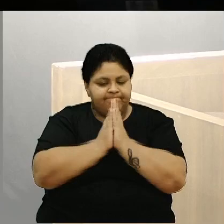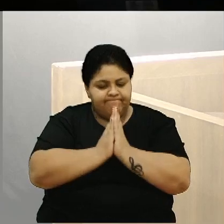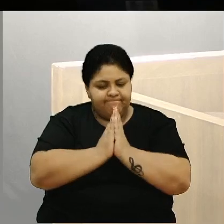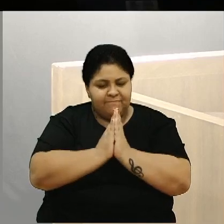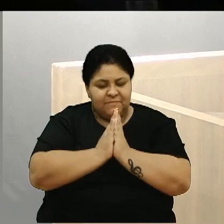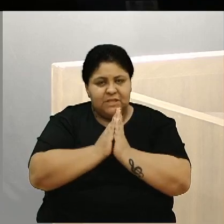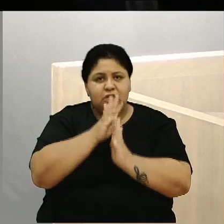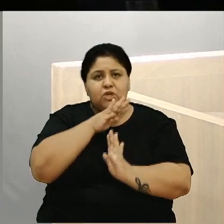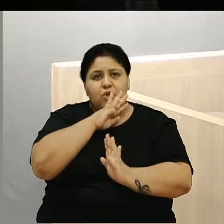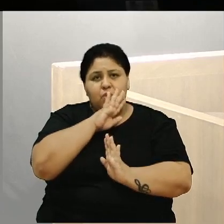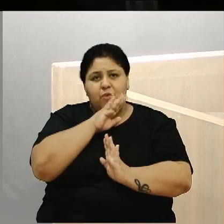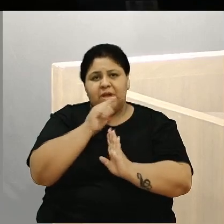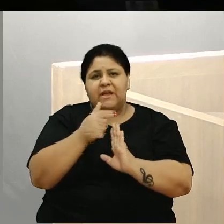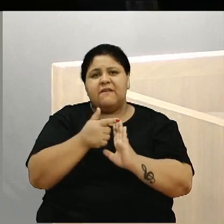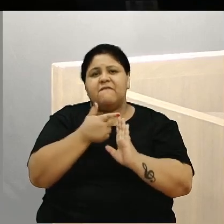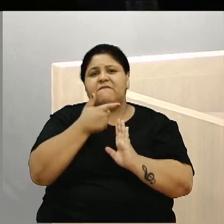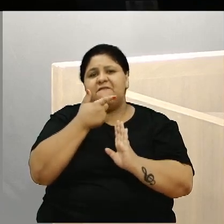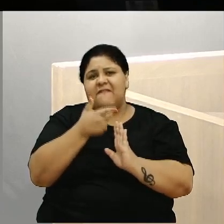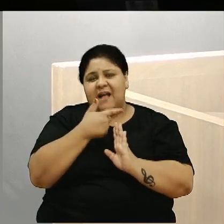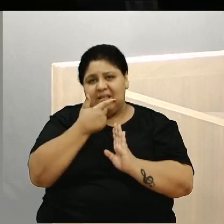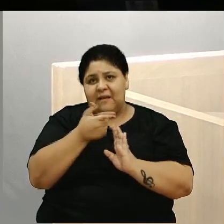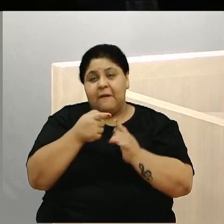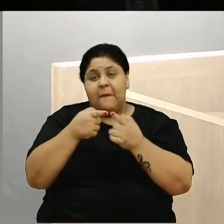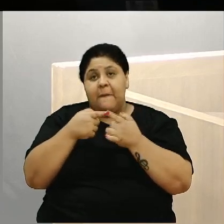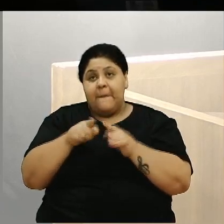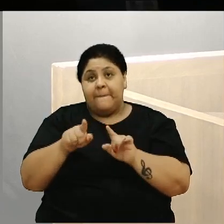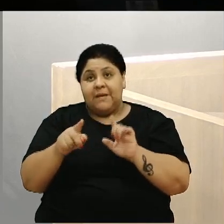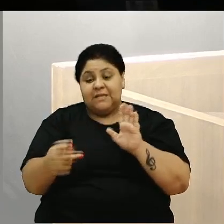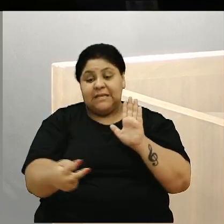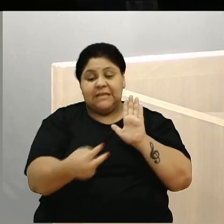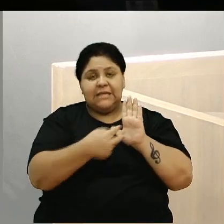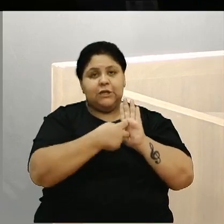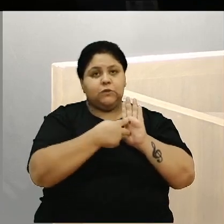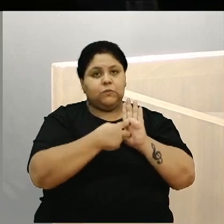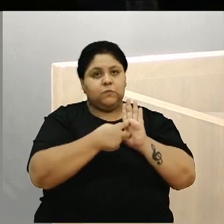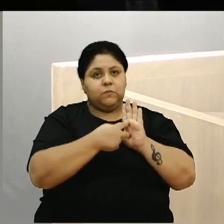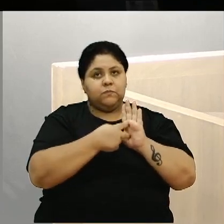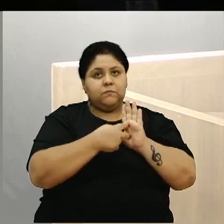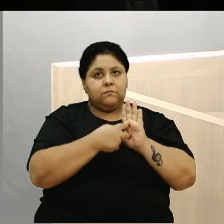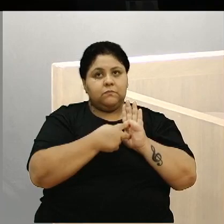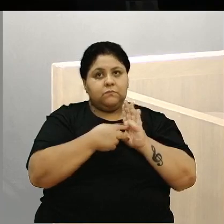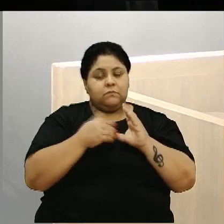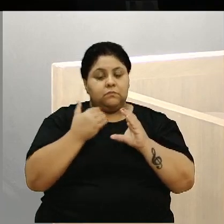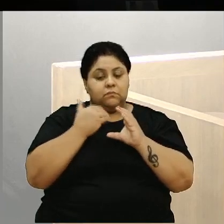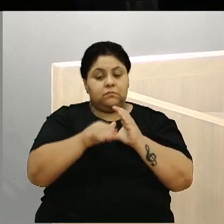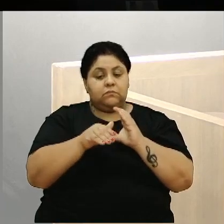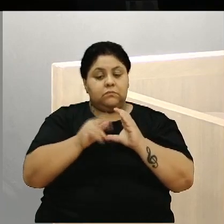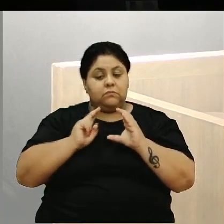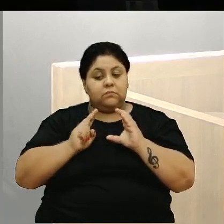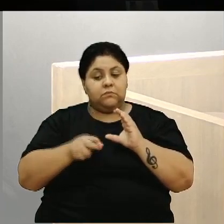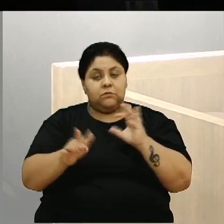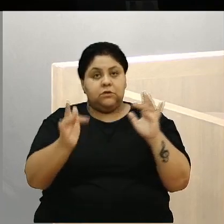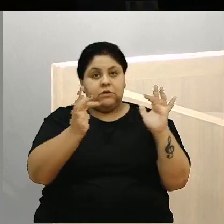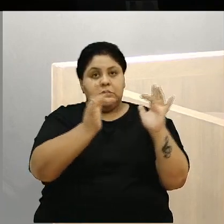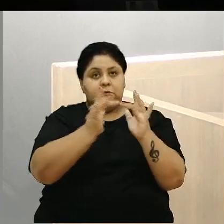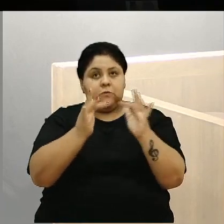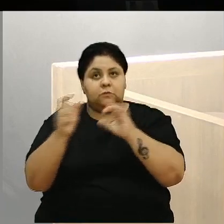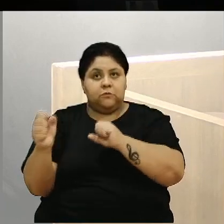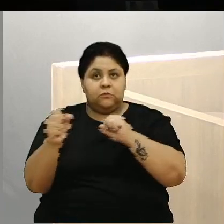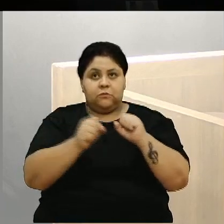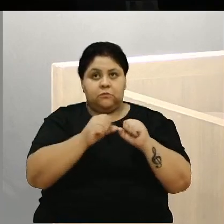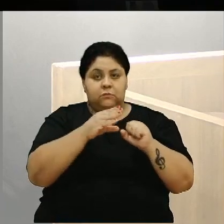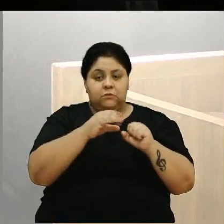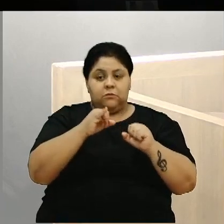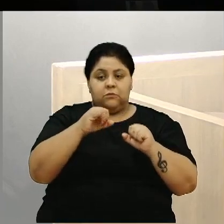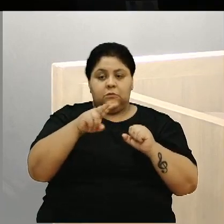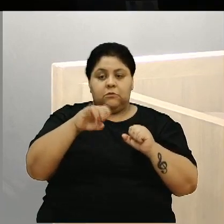quanto a previsão vem apontando, mas que a gente esteja atentos, né, e encaminhando sempre os contatos da Defesa Civil, dos